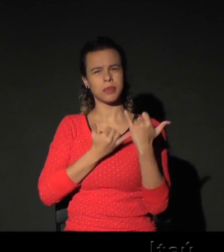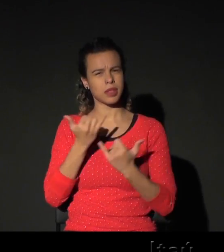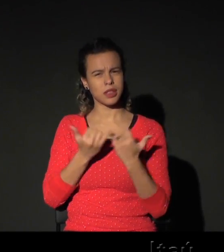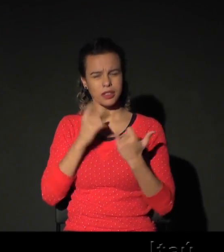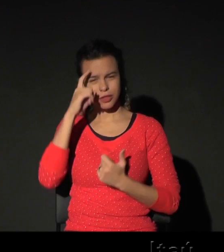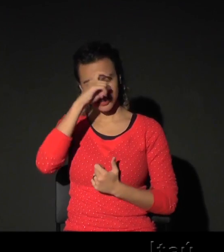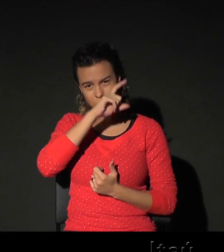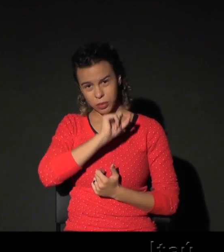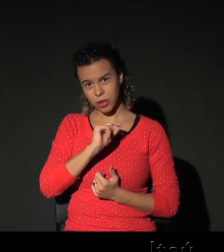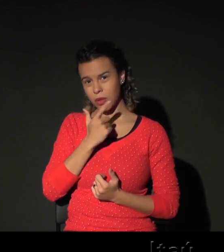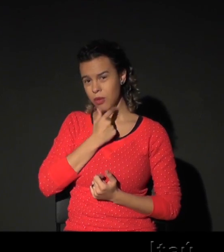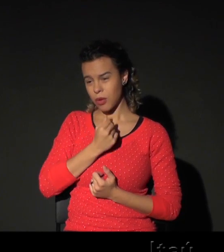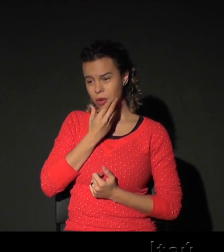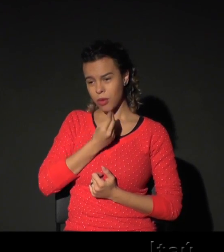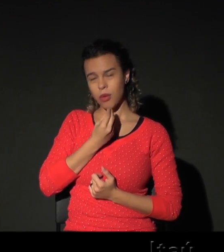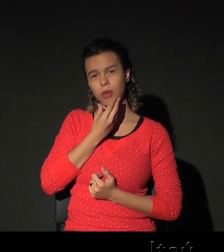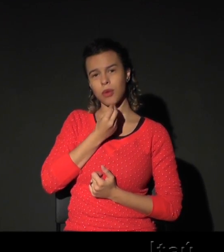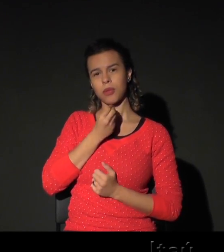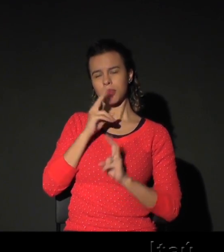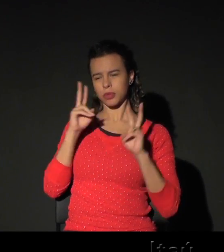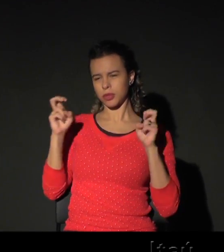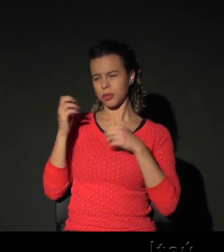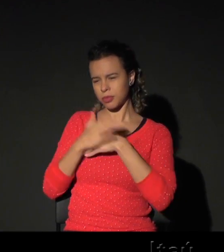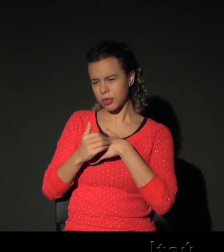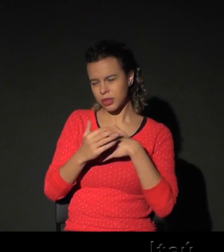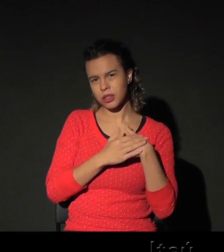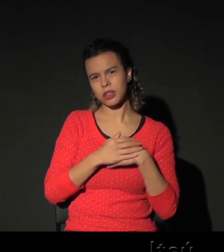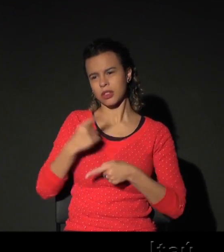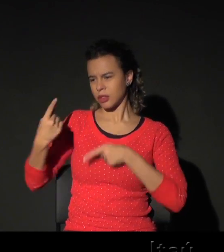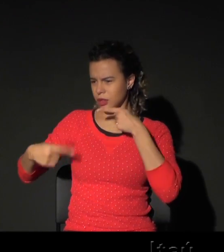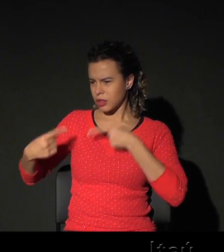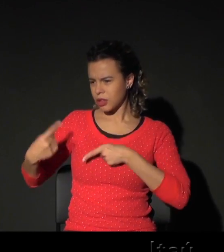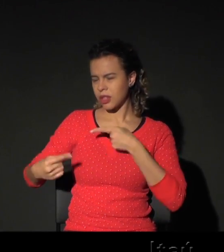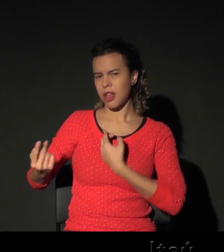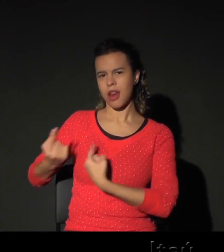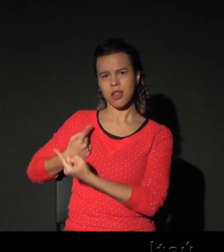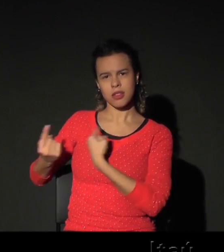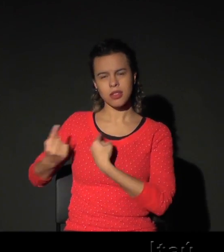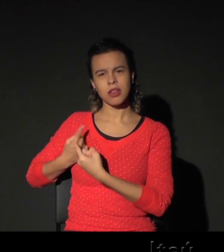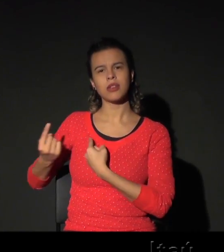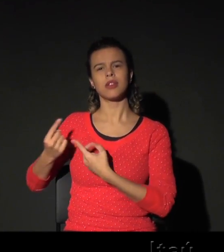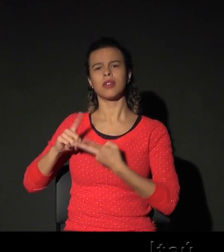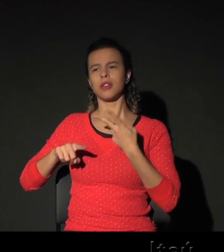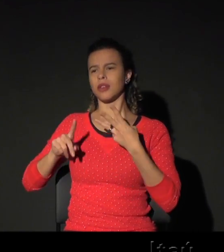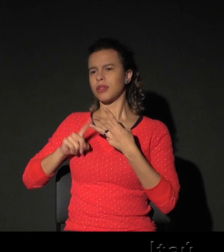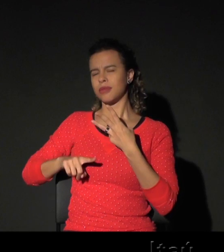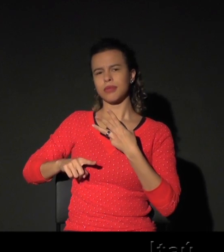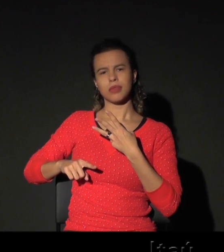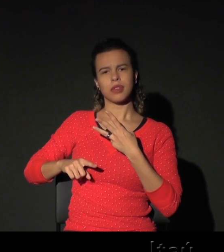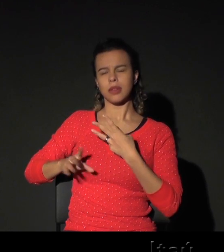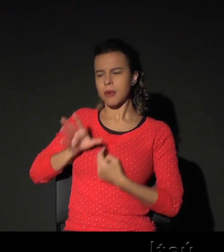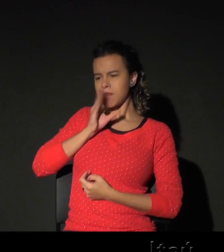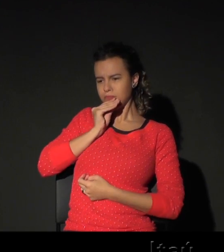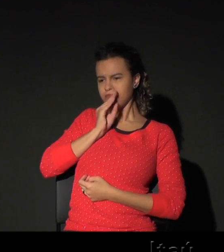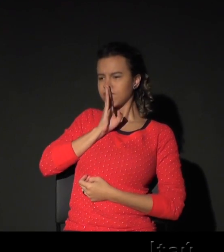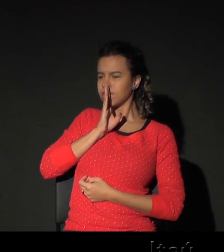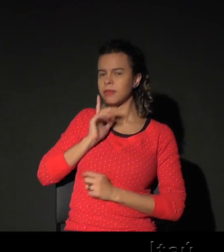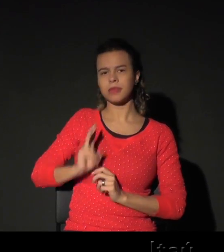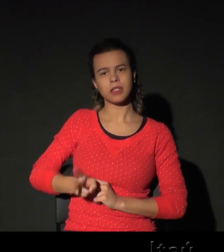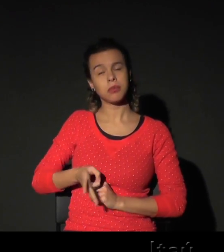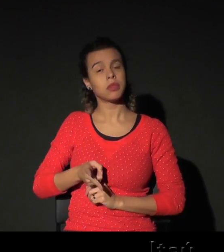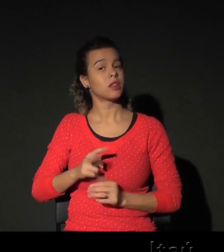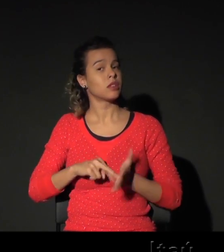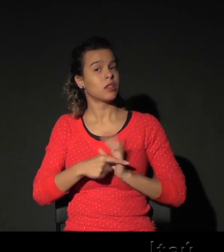dificuldade dos homens em falar da afetividade discutir a relação silenciar sobre o debate da relação e que coloca